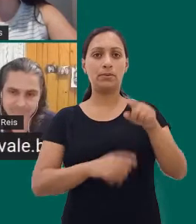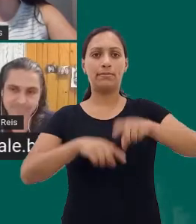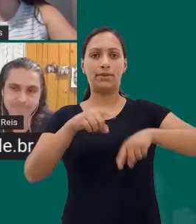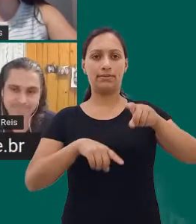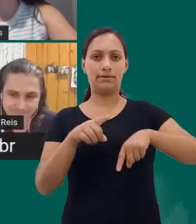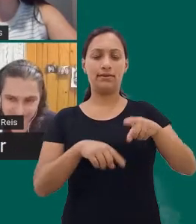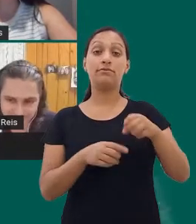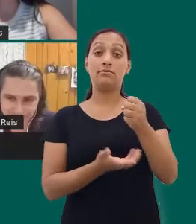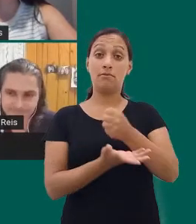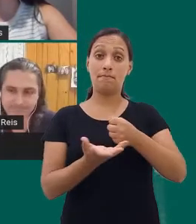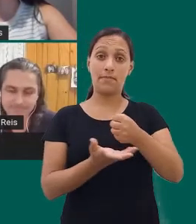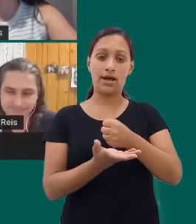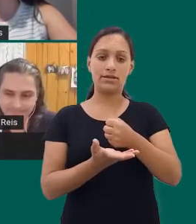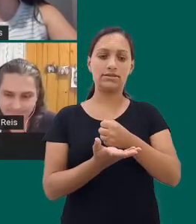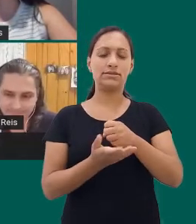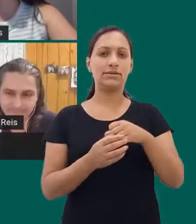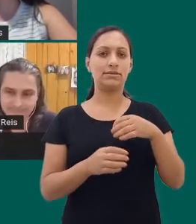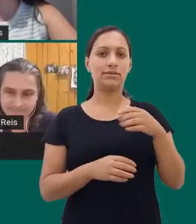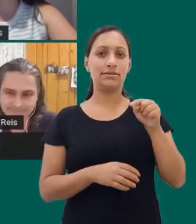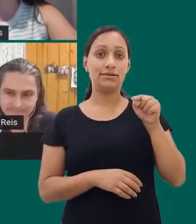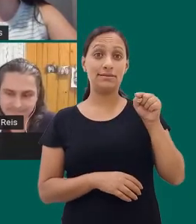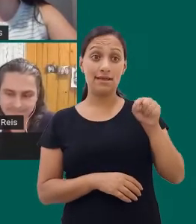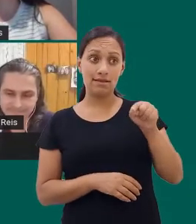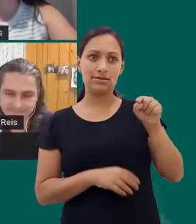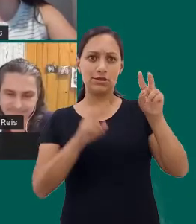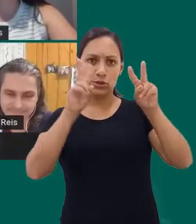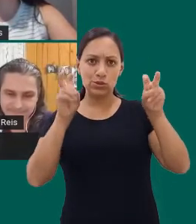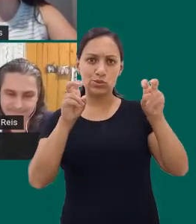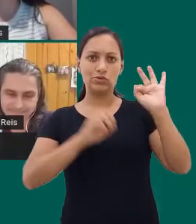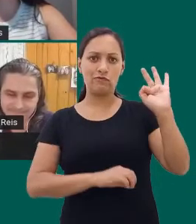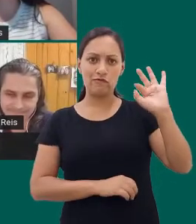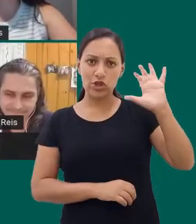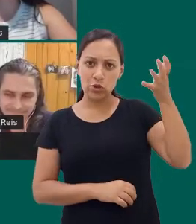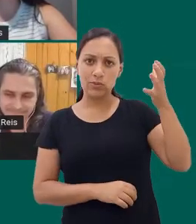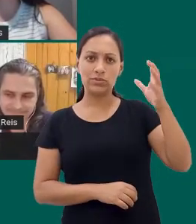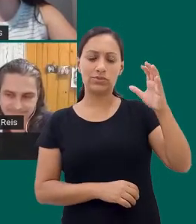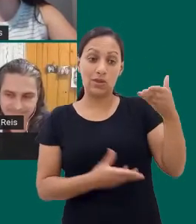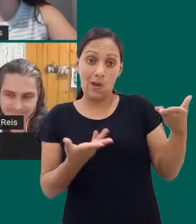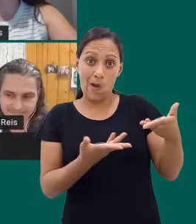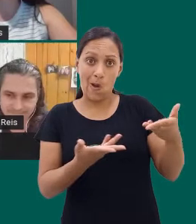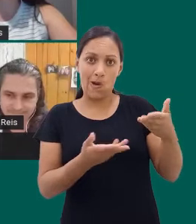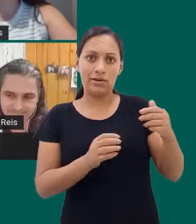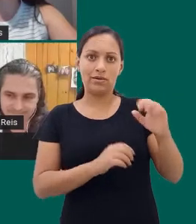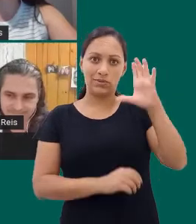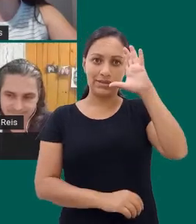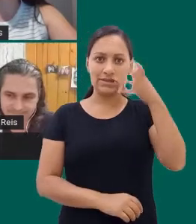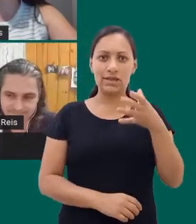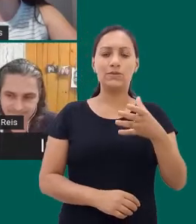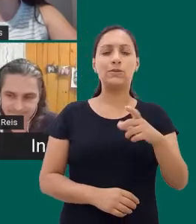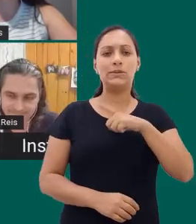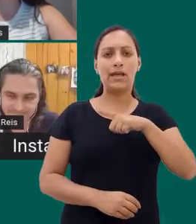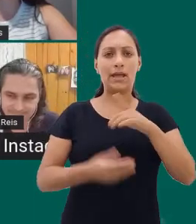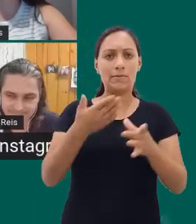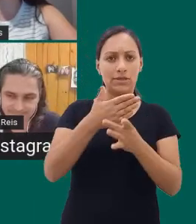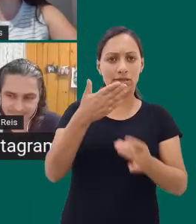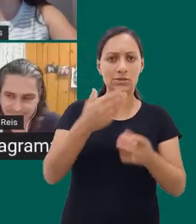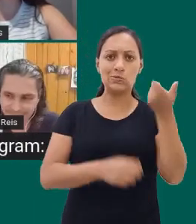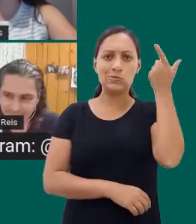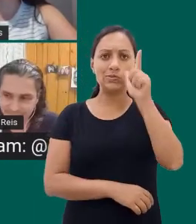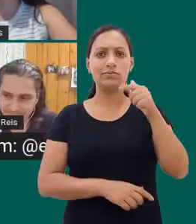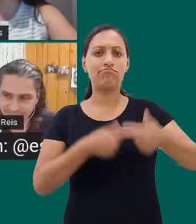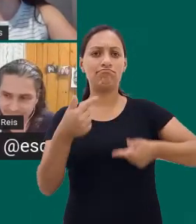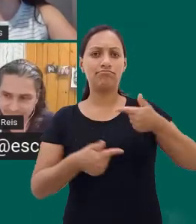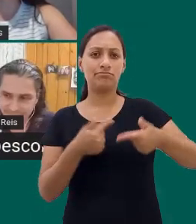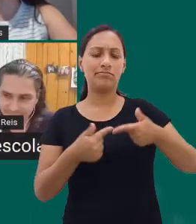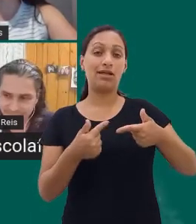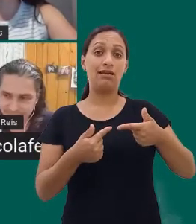Então, baseado, então, nesses fenômenos da atualidade, enfim, a gente tem as habilidades e a gente consegue trabalhar